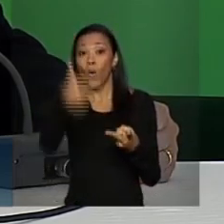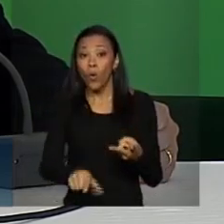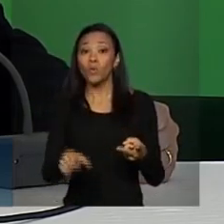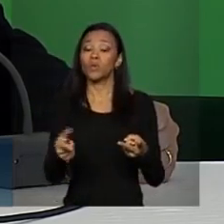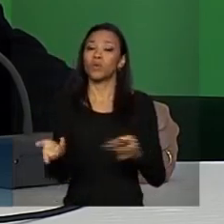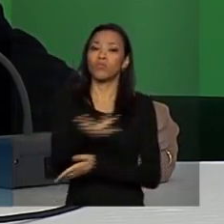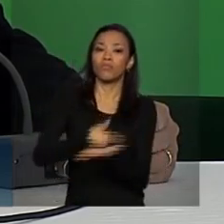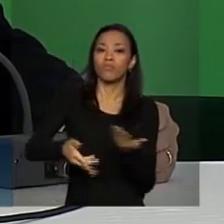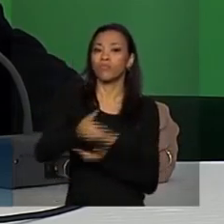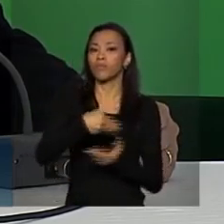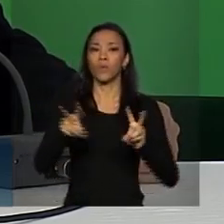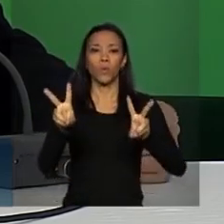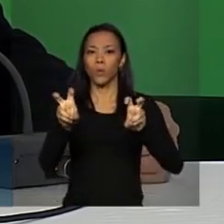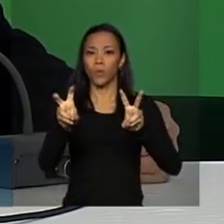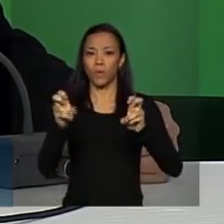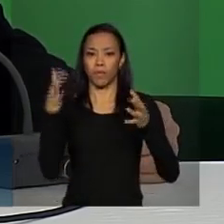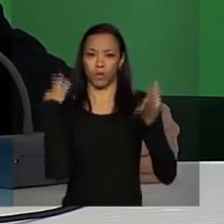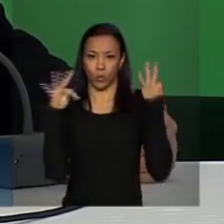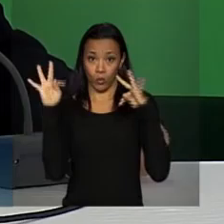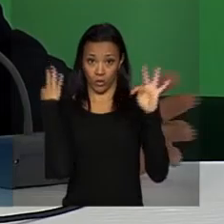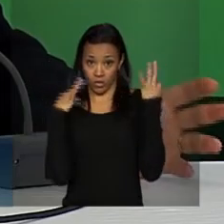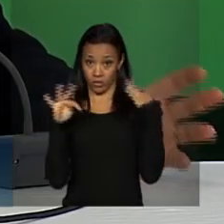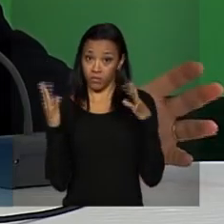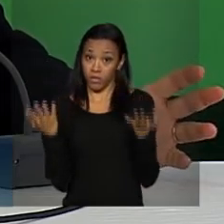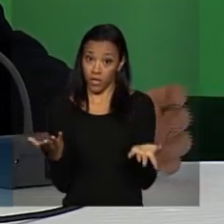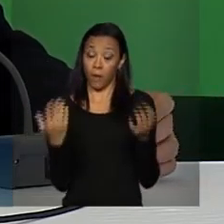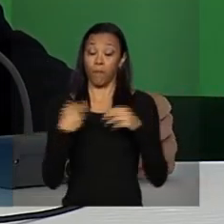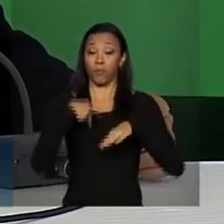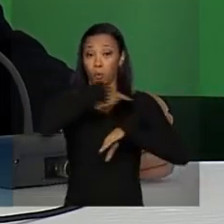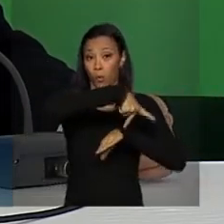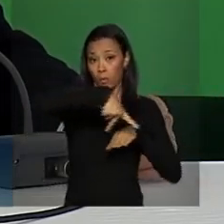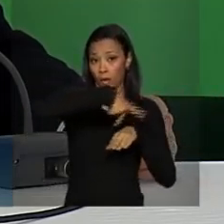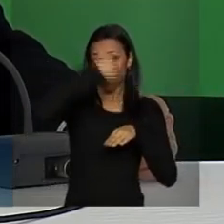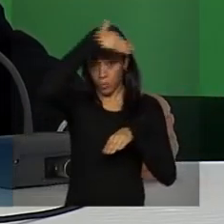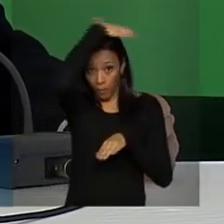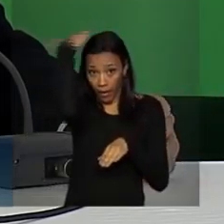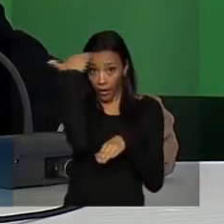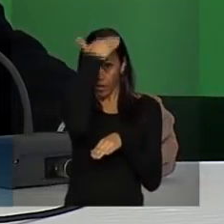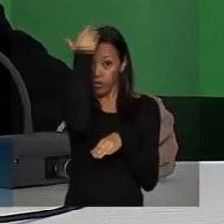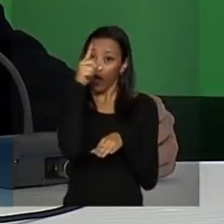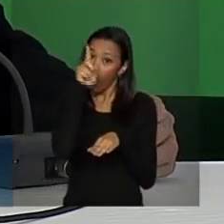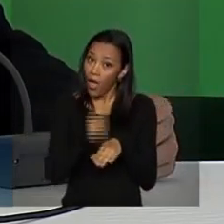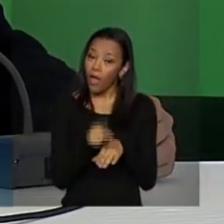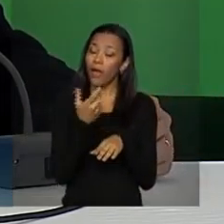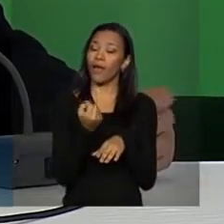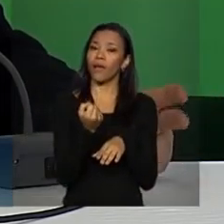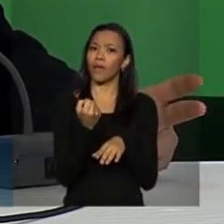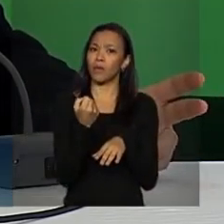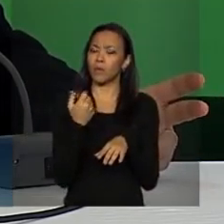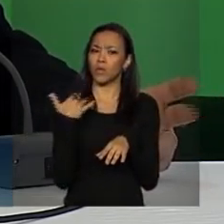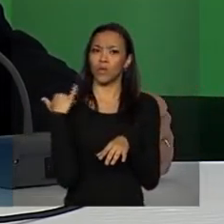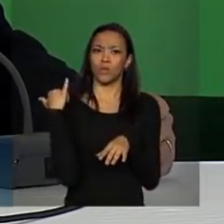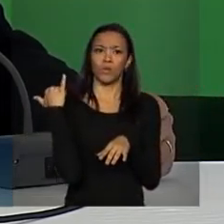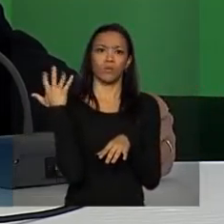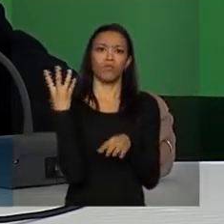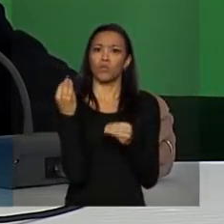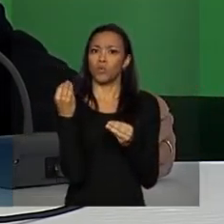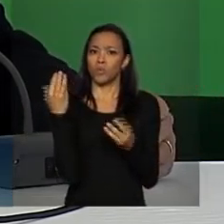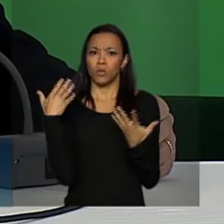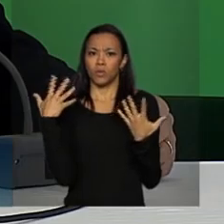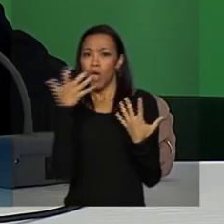turística. Como se sabe, o México é uma potência mundial em termos turísticos, então isso é